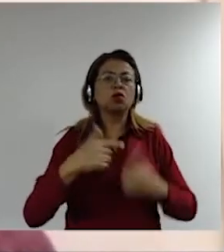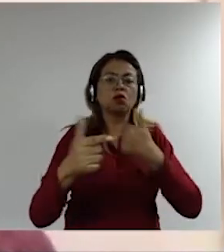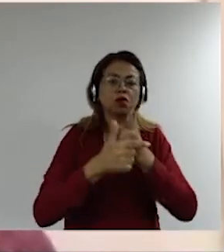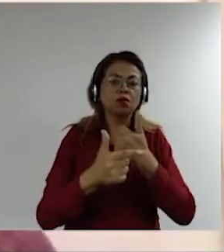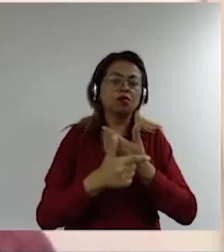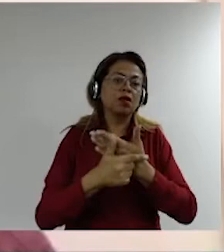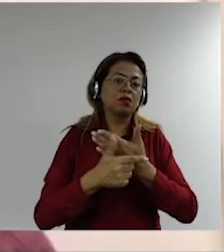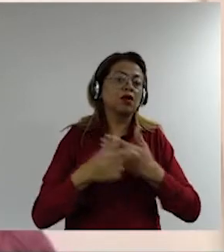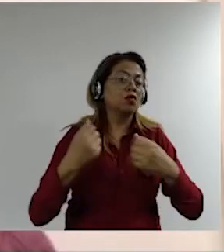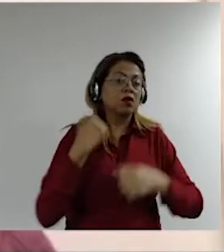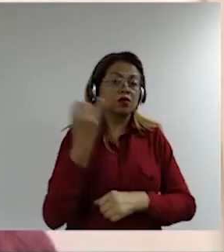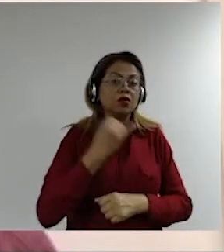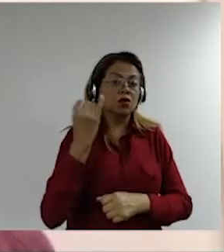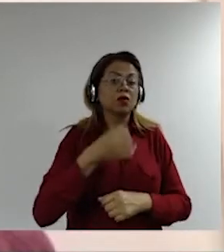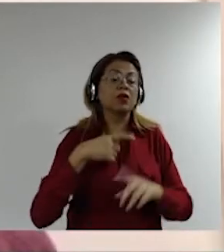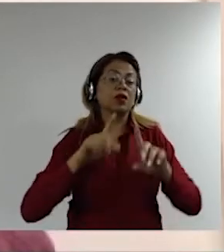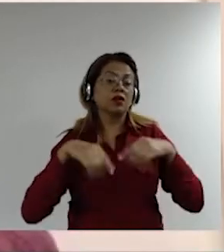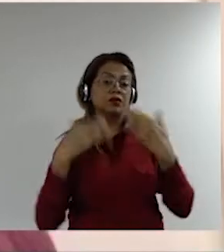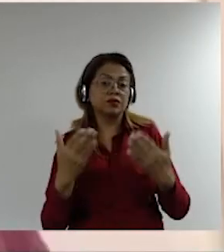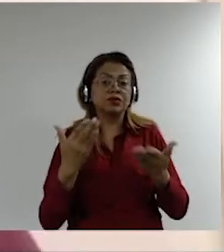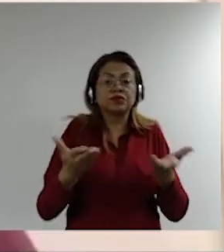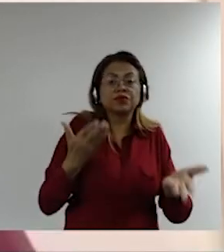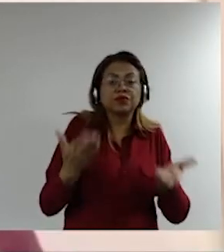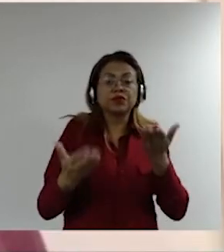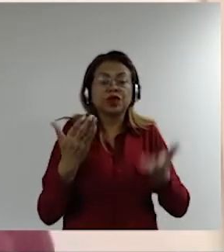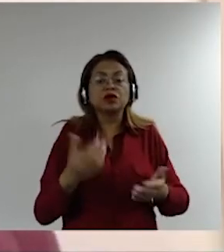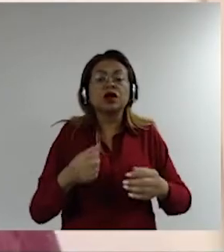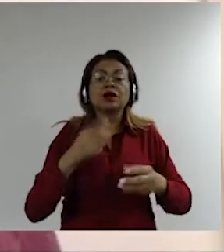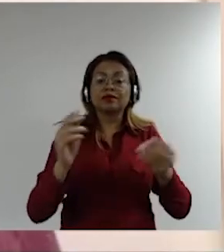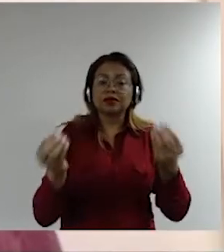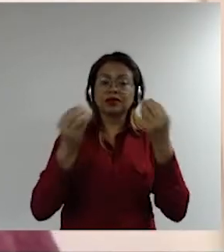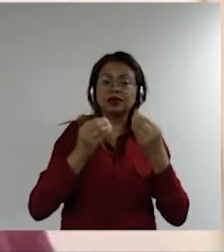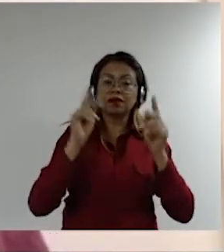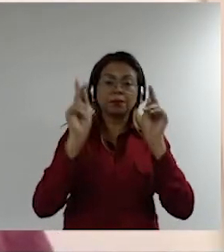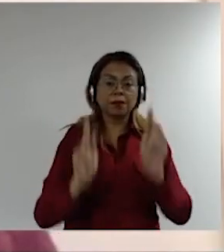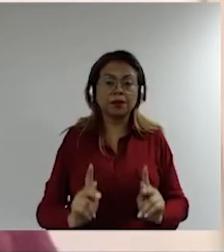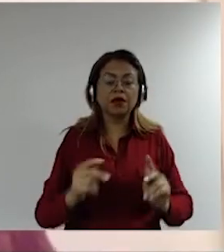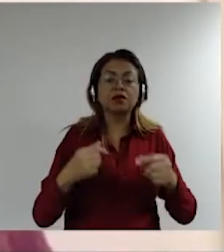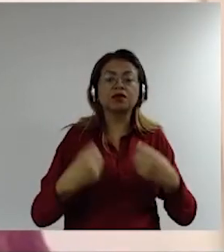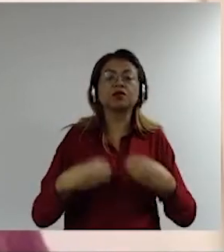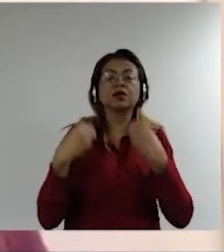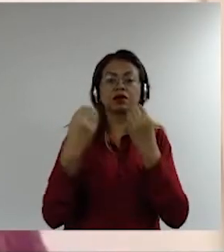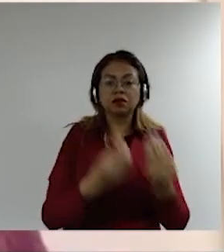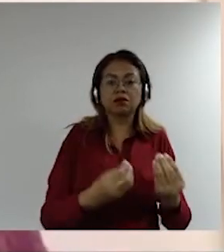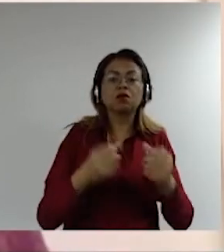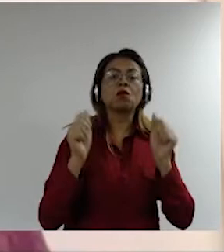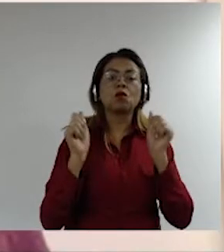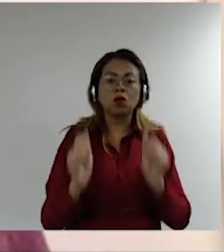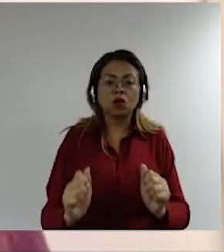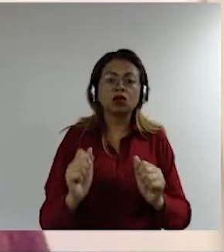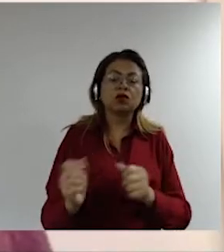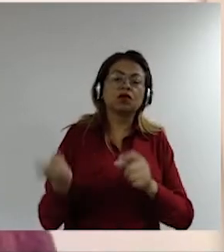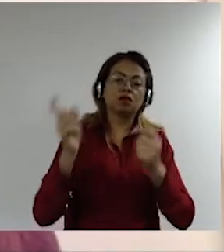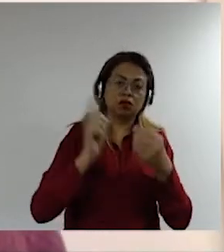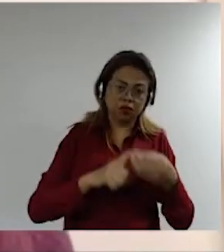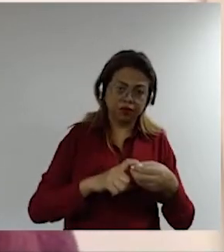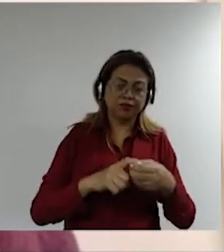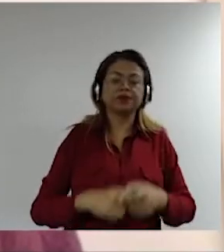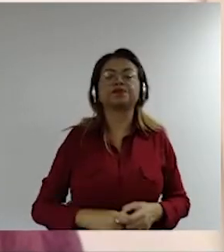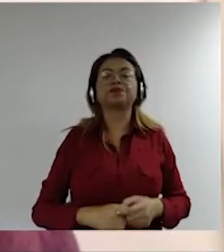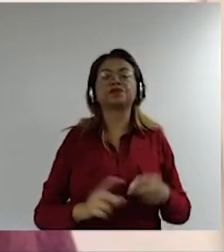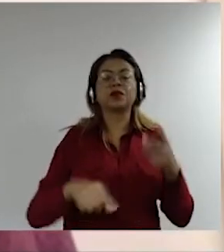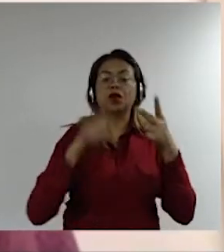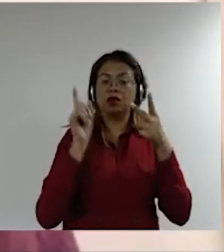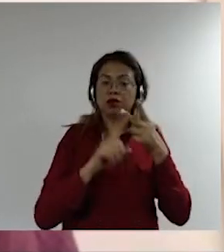aqui presentes de ajudar a mediar, a pacificar, a criar essas condições. Segundo